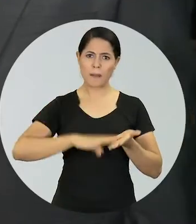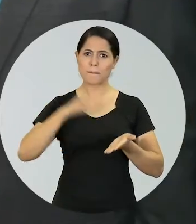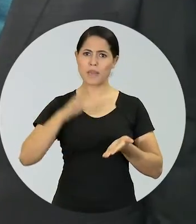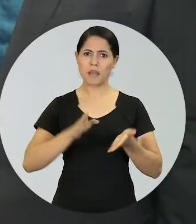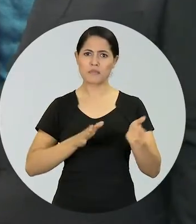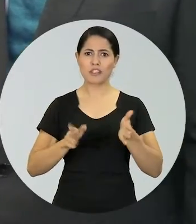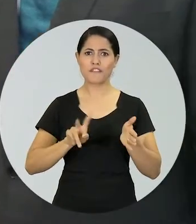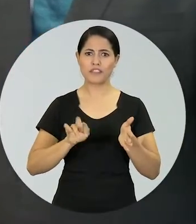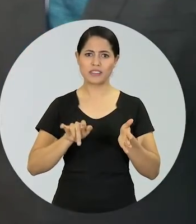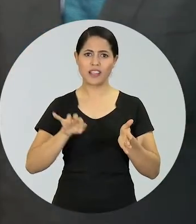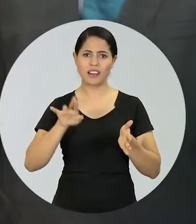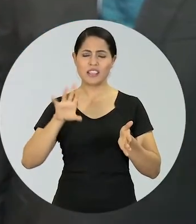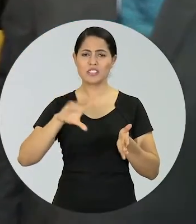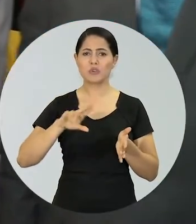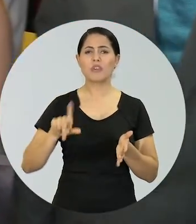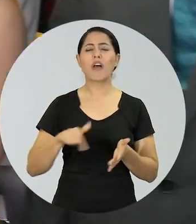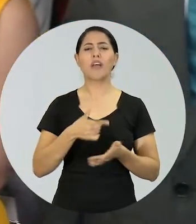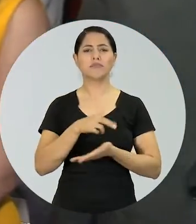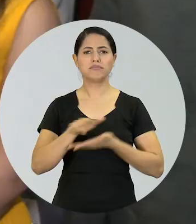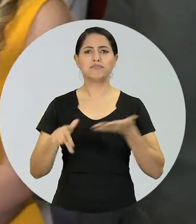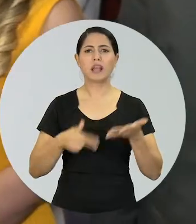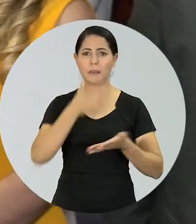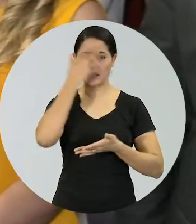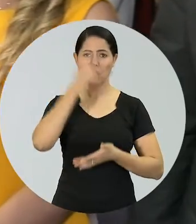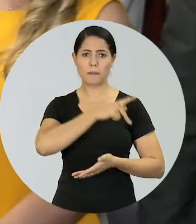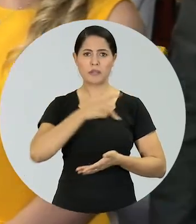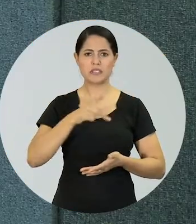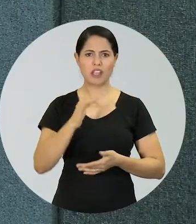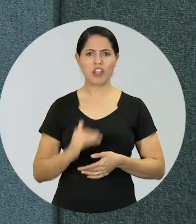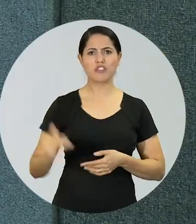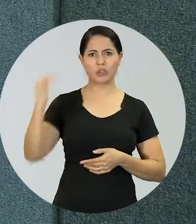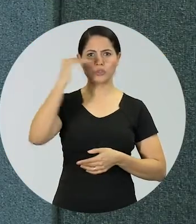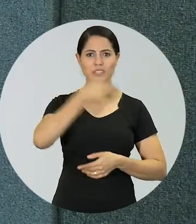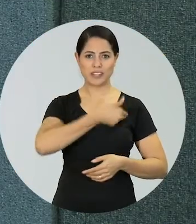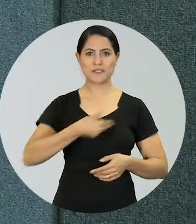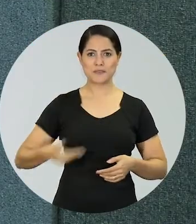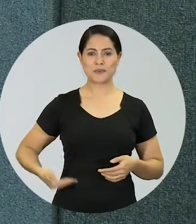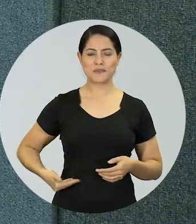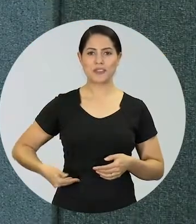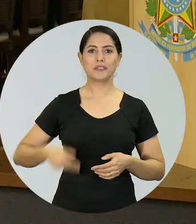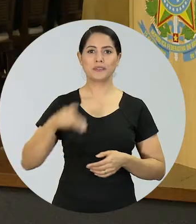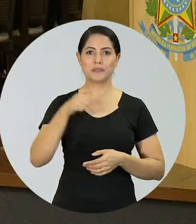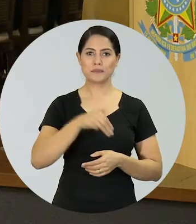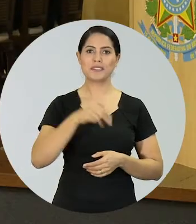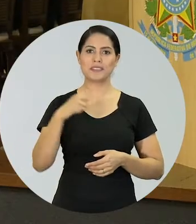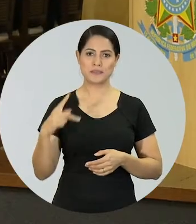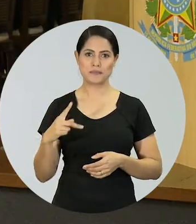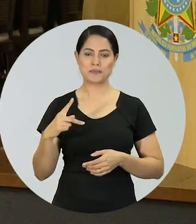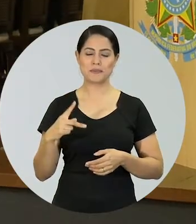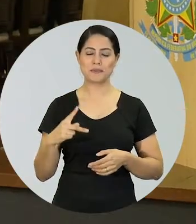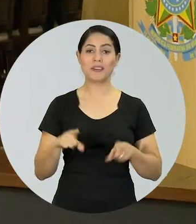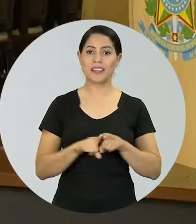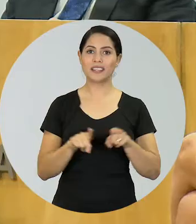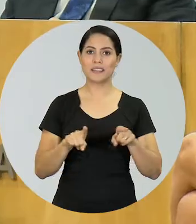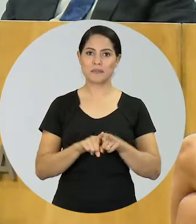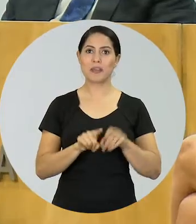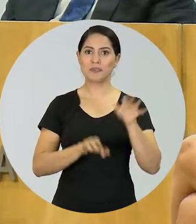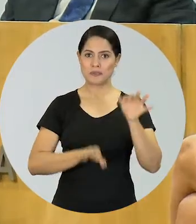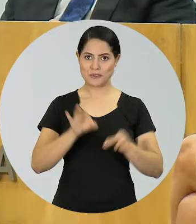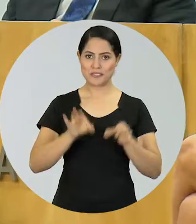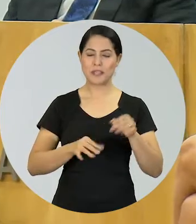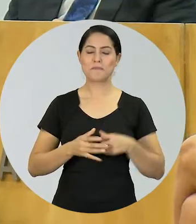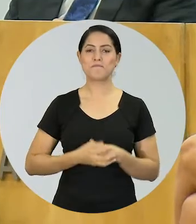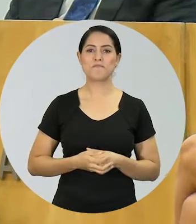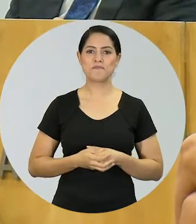membros honorários vitalícios, presidentes de seccionais, autoridades de governo, do Ministério Público e